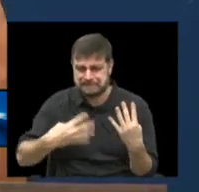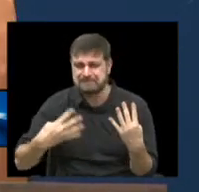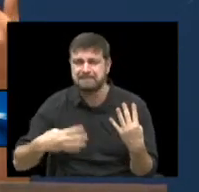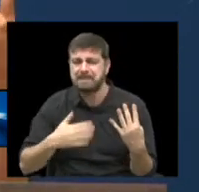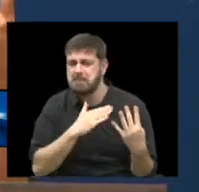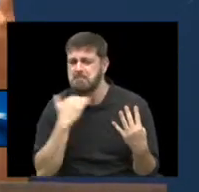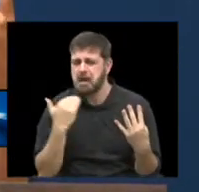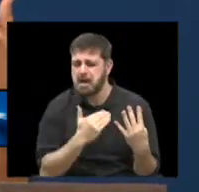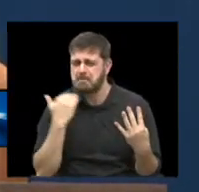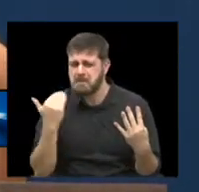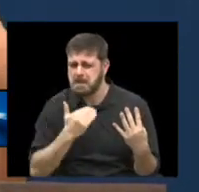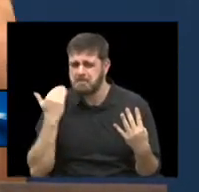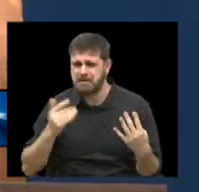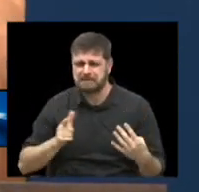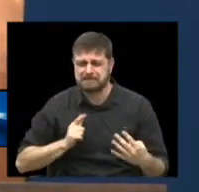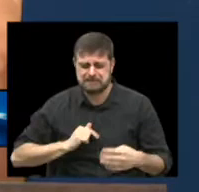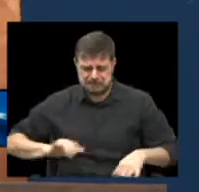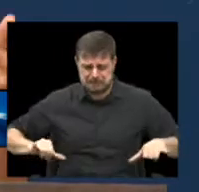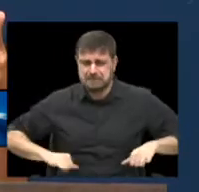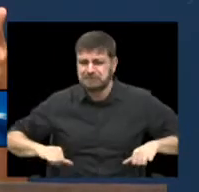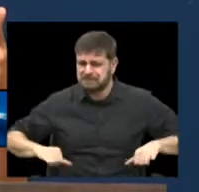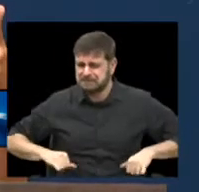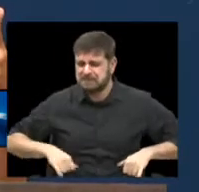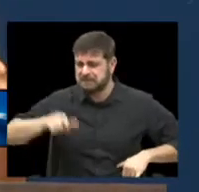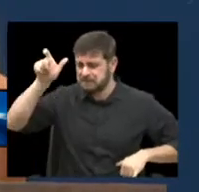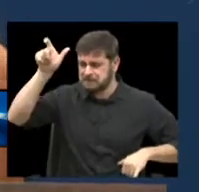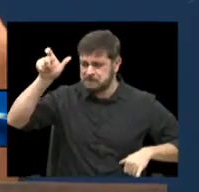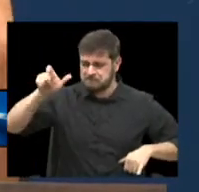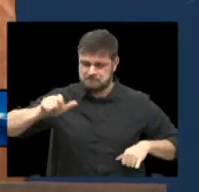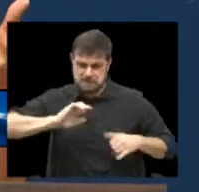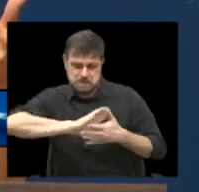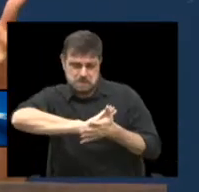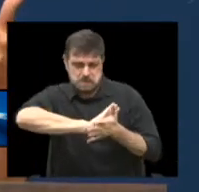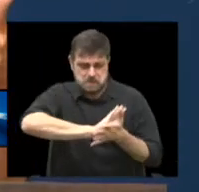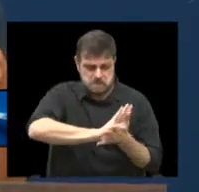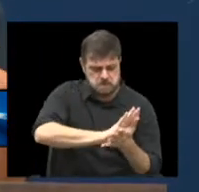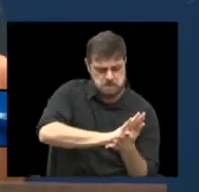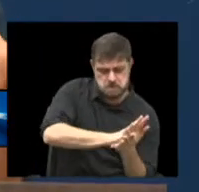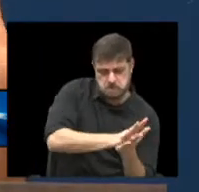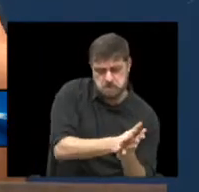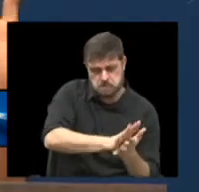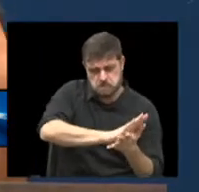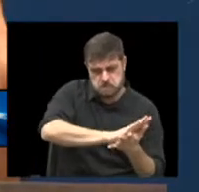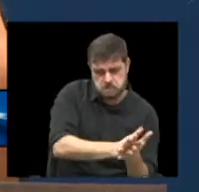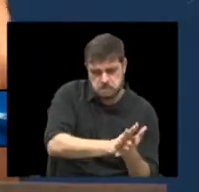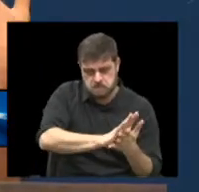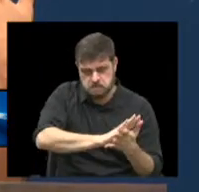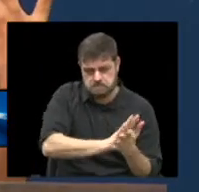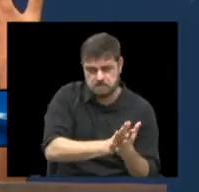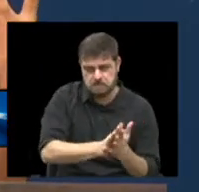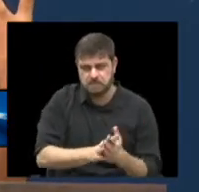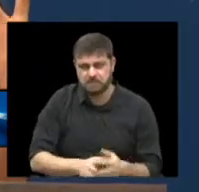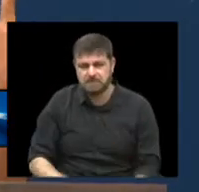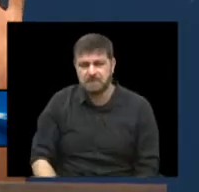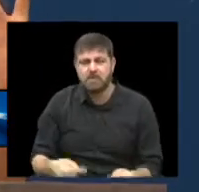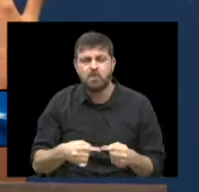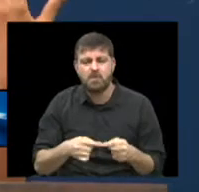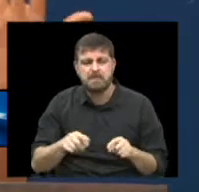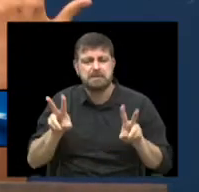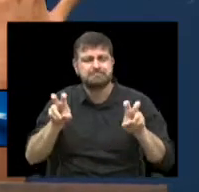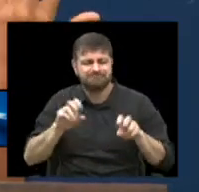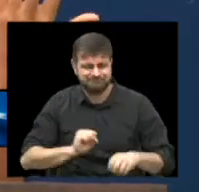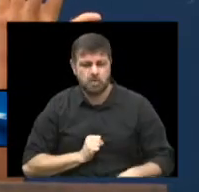impressionantemente cruéis, como tem requintes de crueldade, de tortura, como estão relacionados a um ódio. E